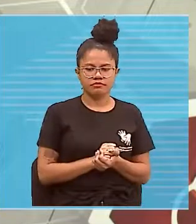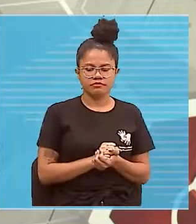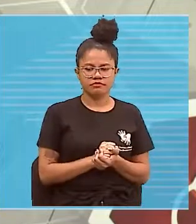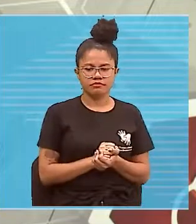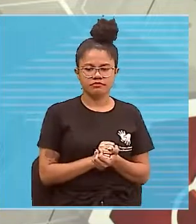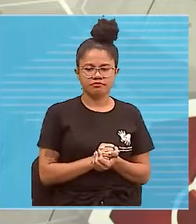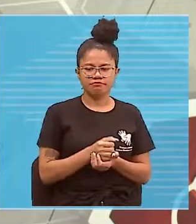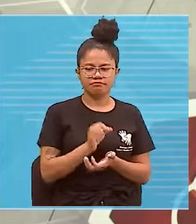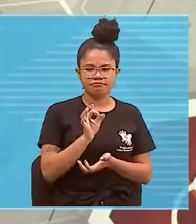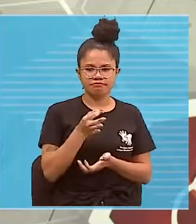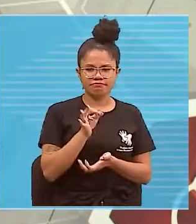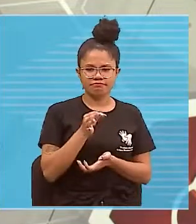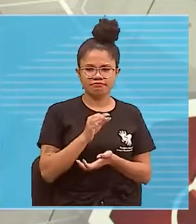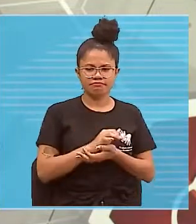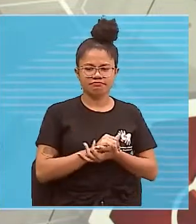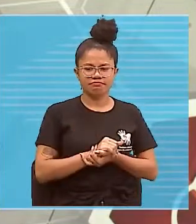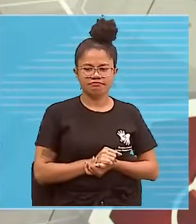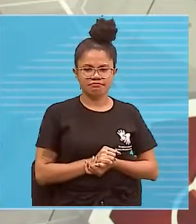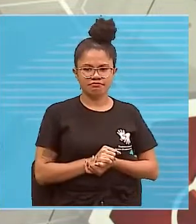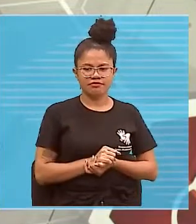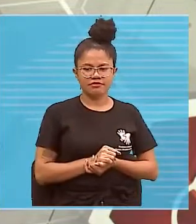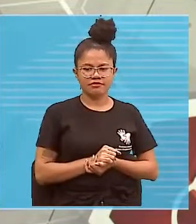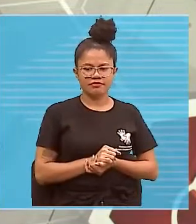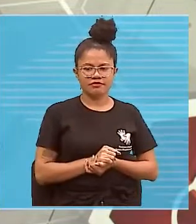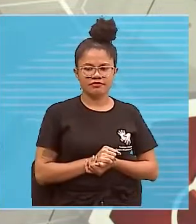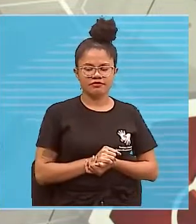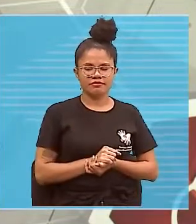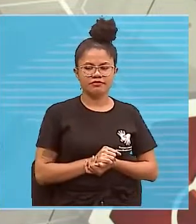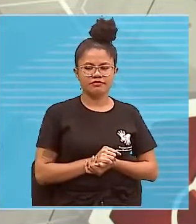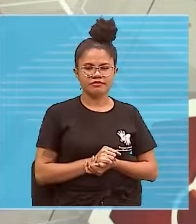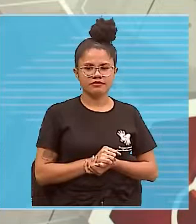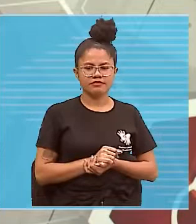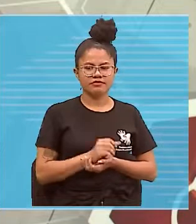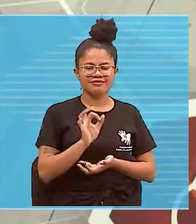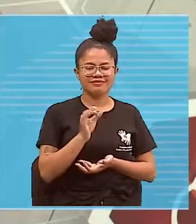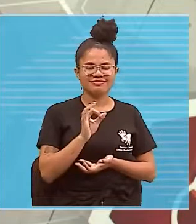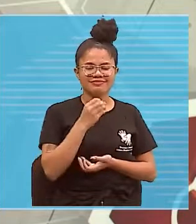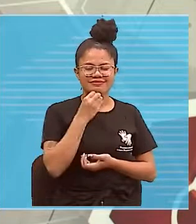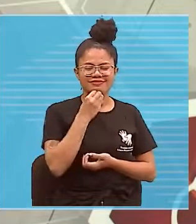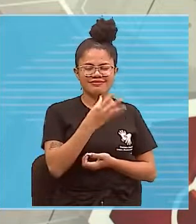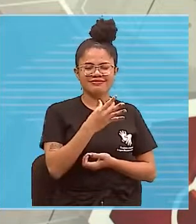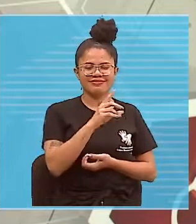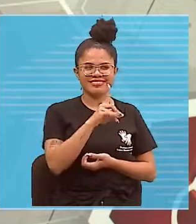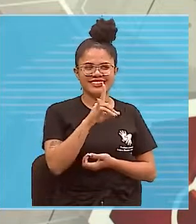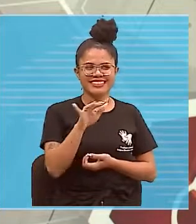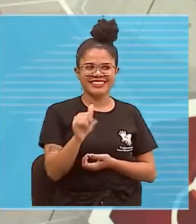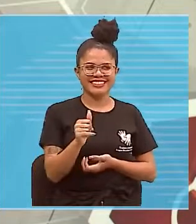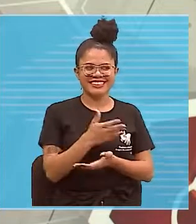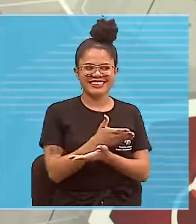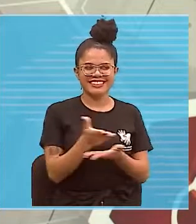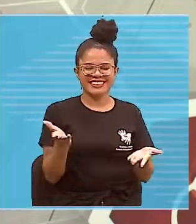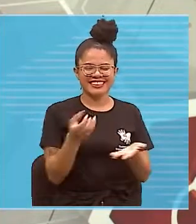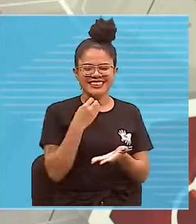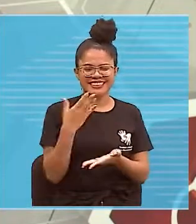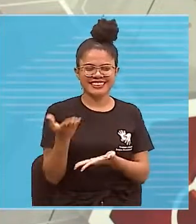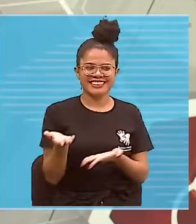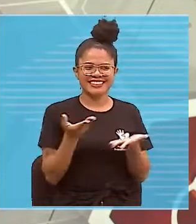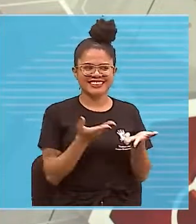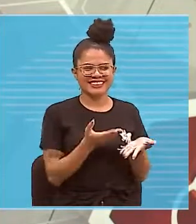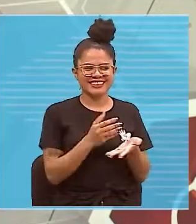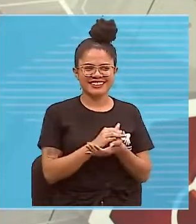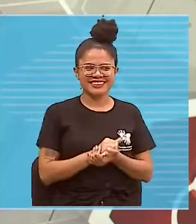né foi né Fernando Valeu então muy Buenos dias para oferecer um bienvenidos